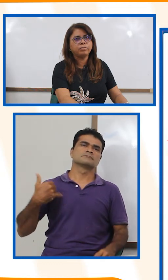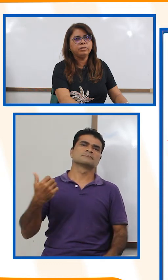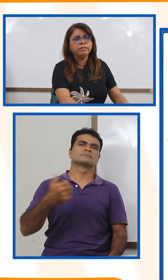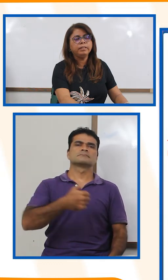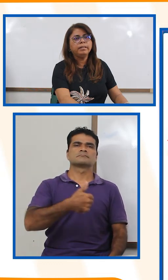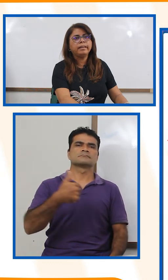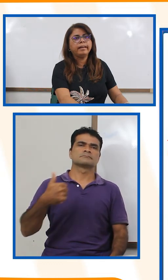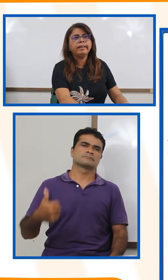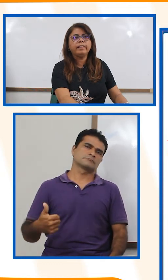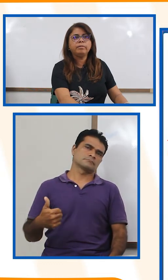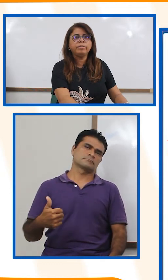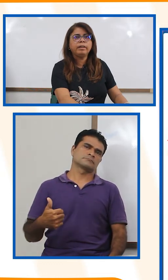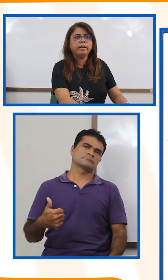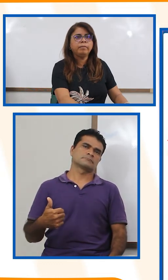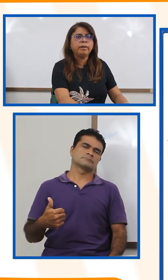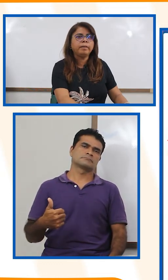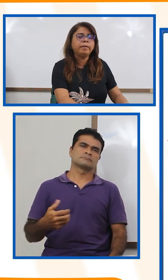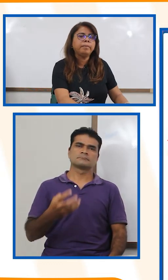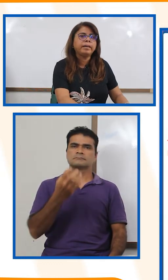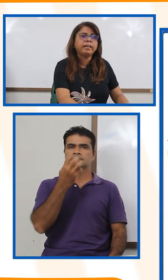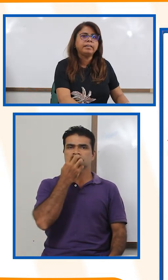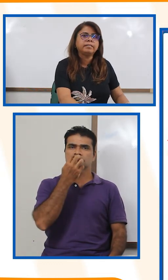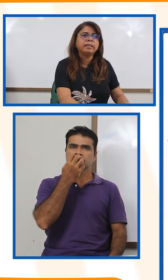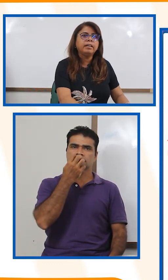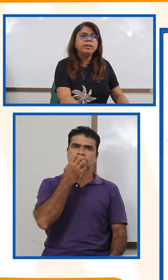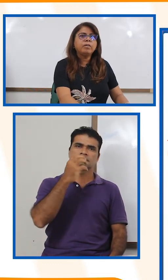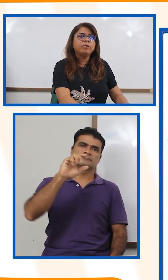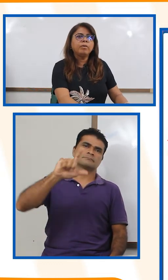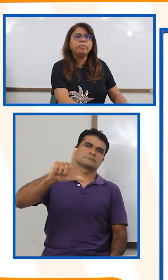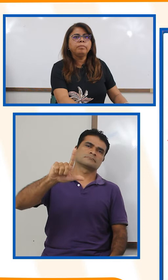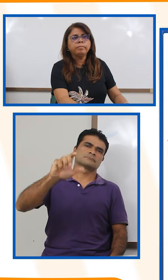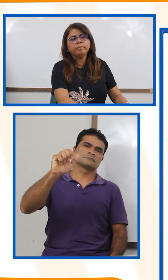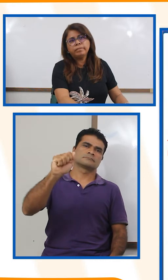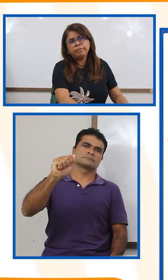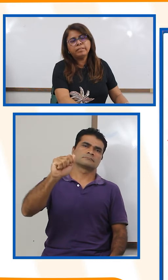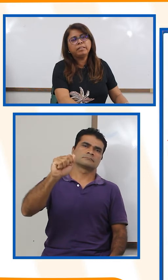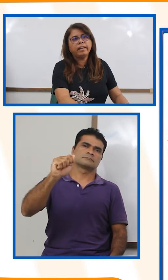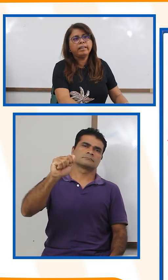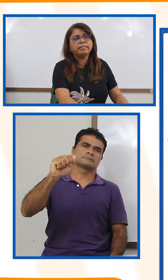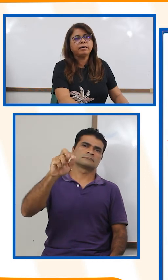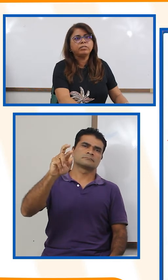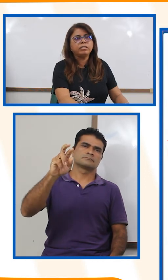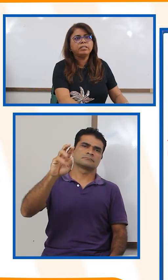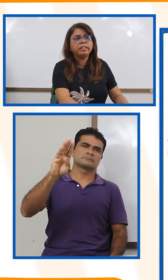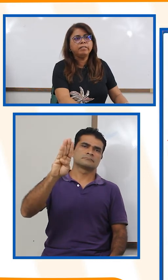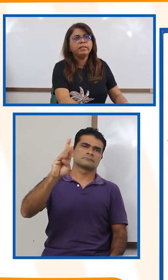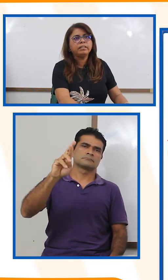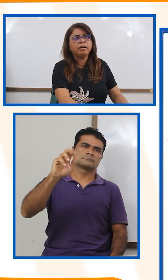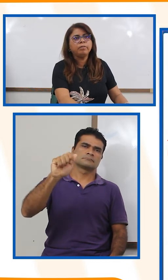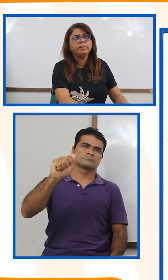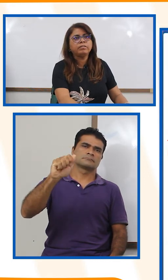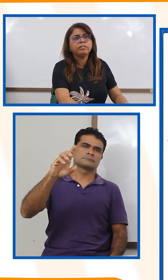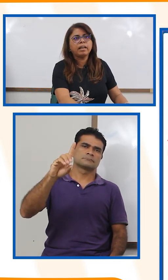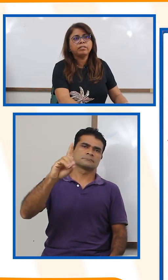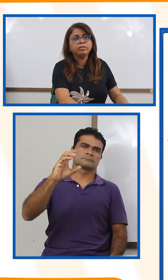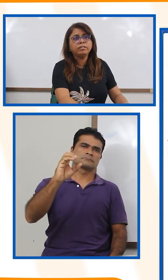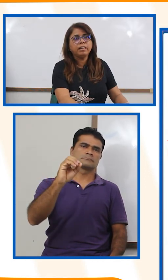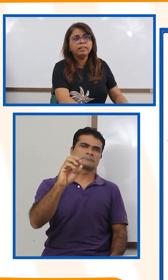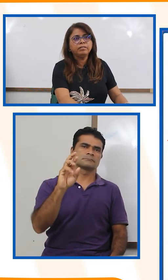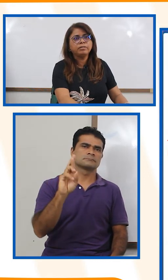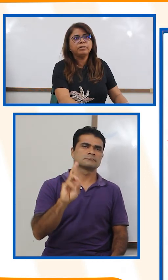o ajuda, né? Ele é uma criança com deficiência auditiva, então isso